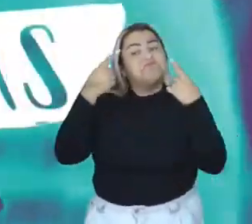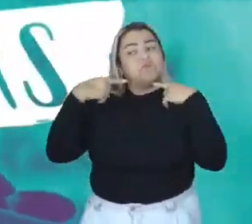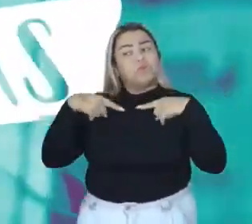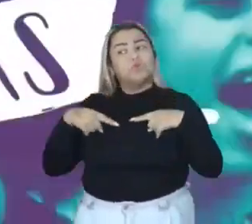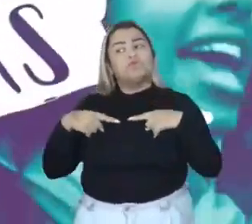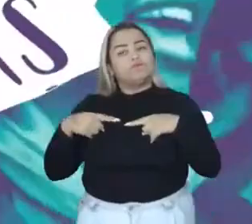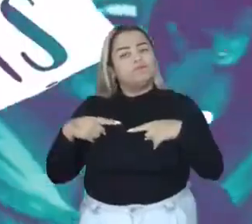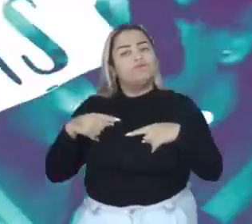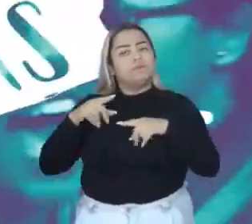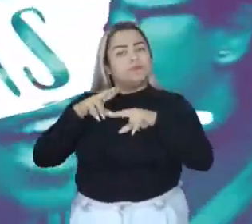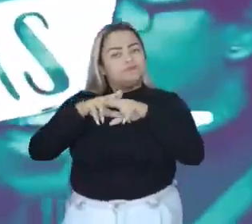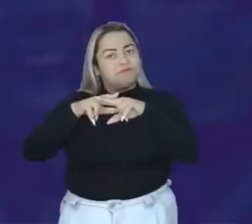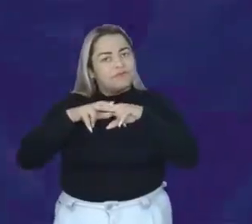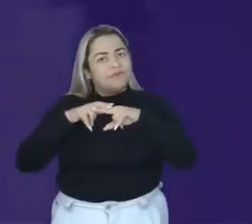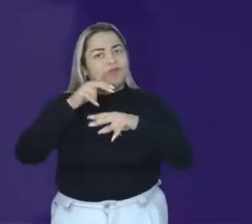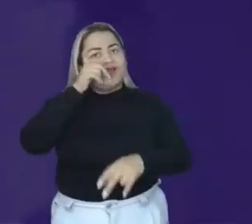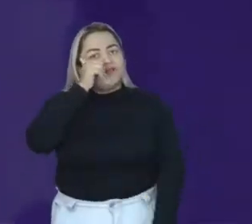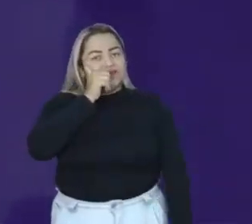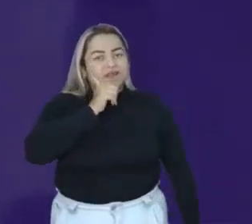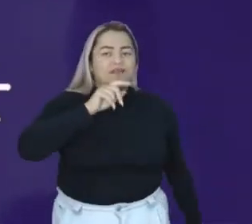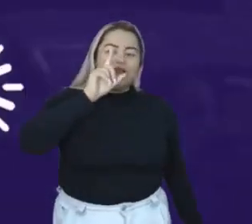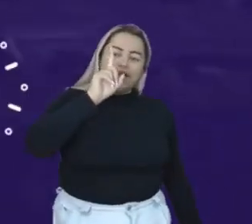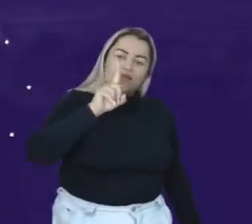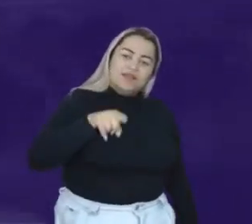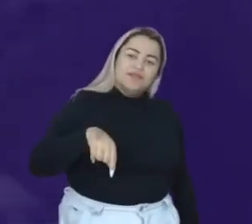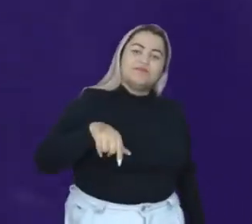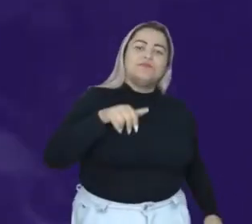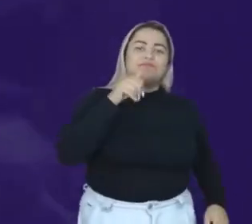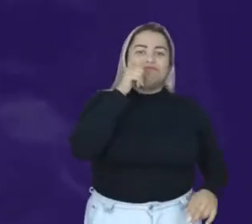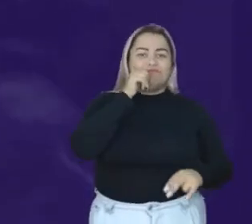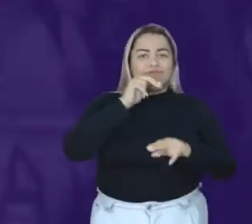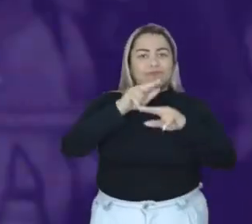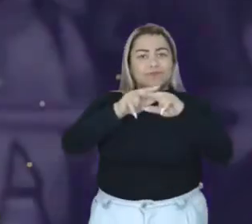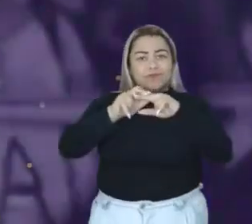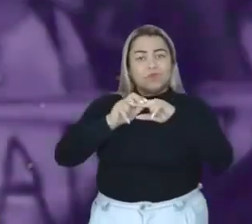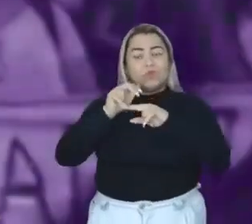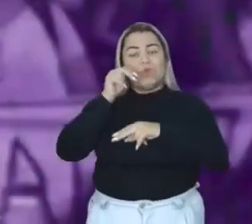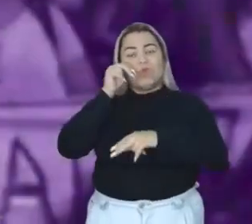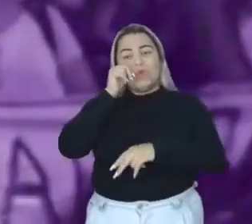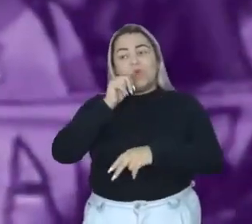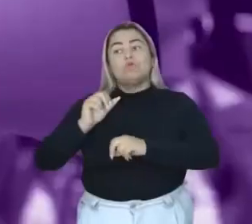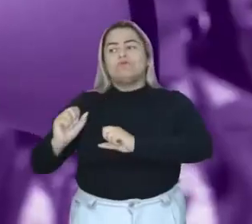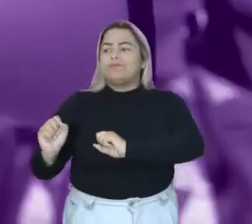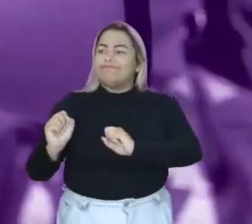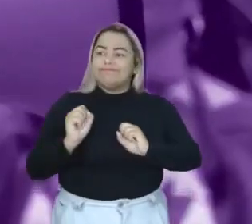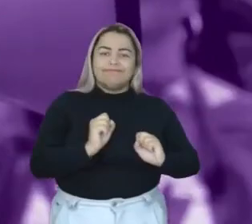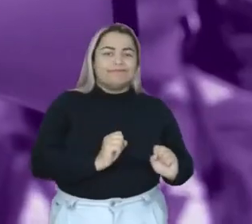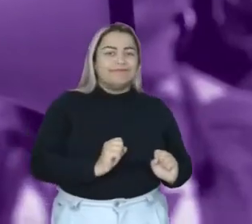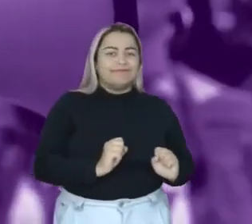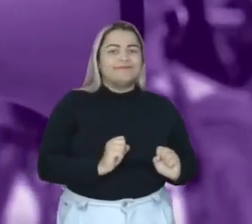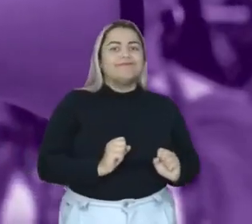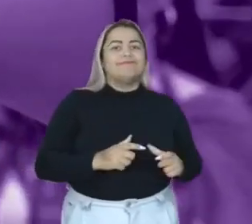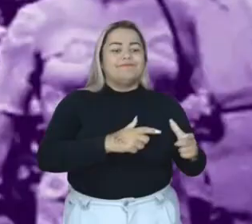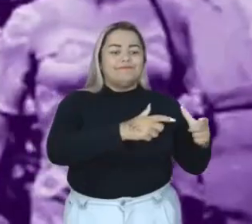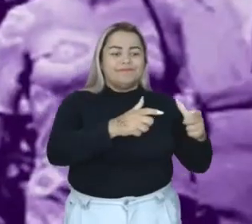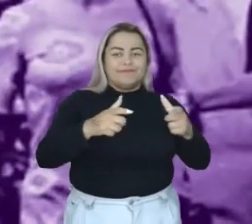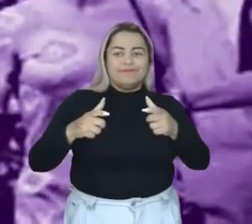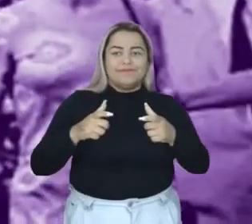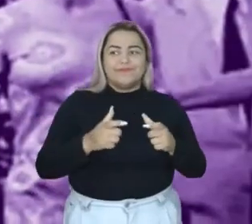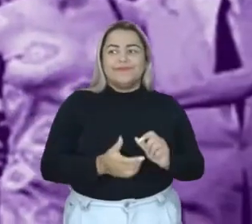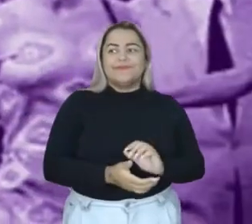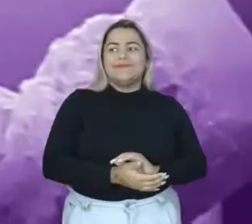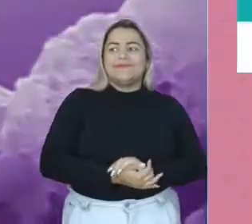Eu sou uma delas, são elas por elas, ocupando os espaços